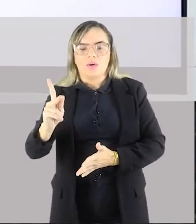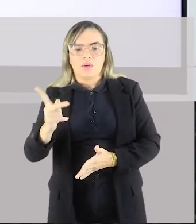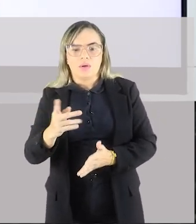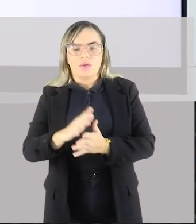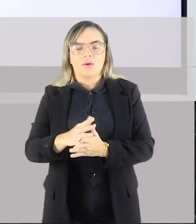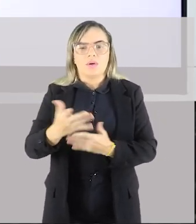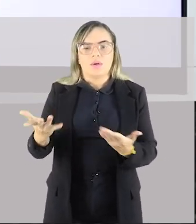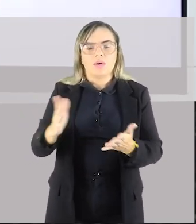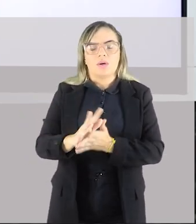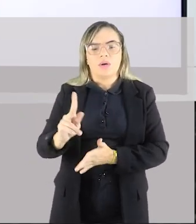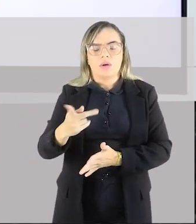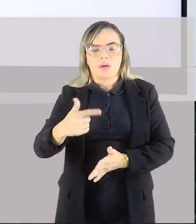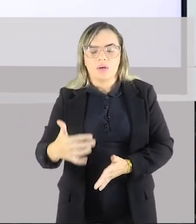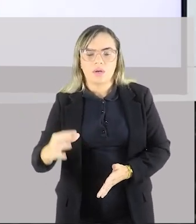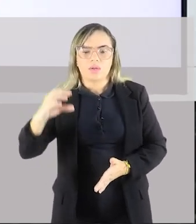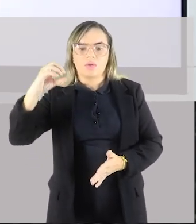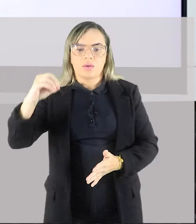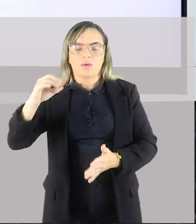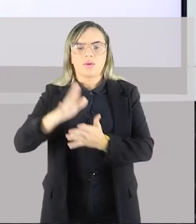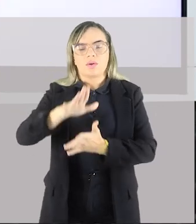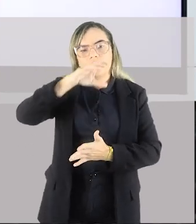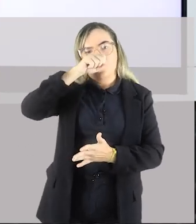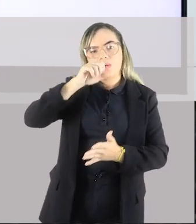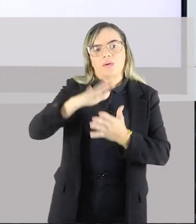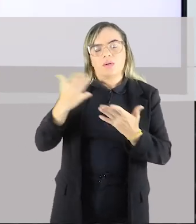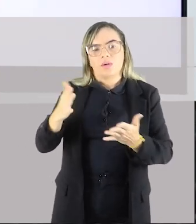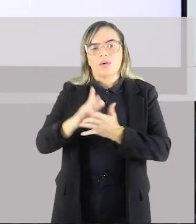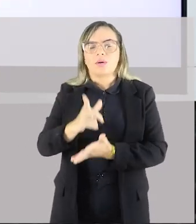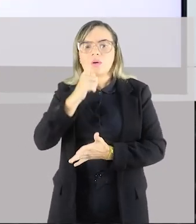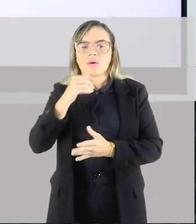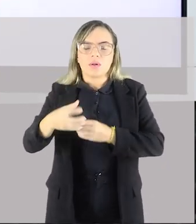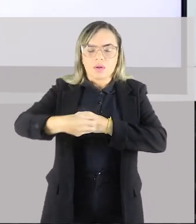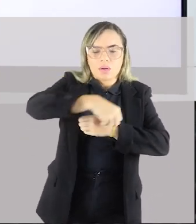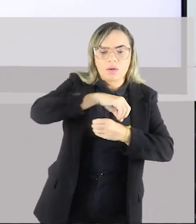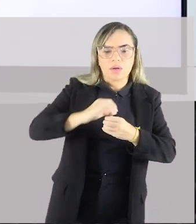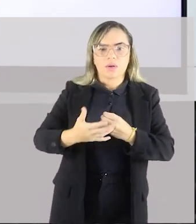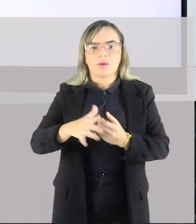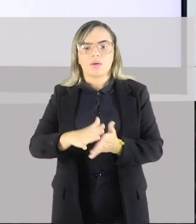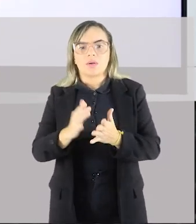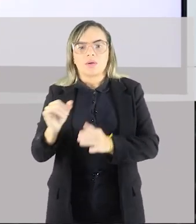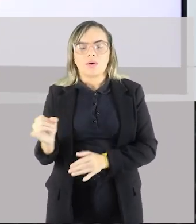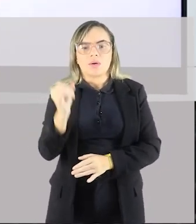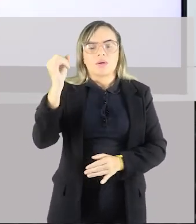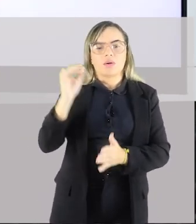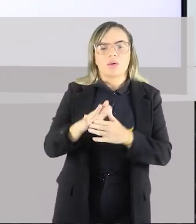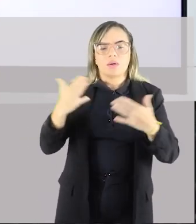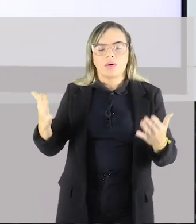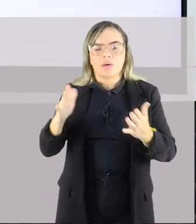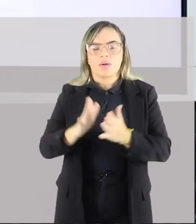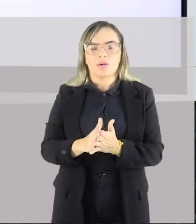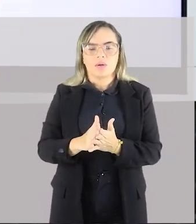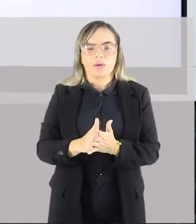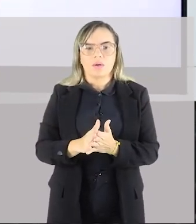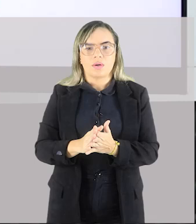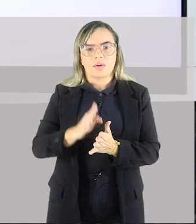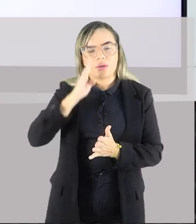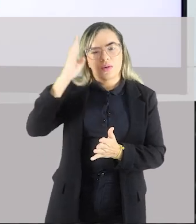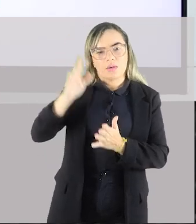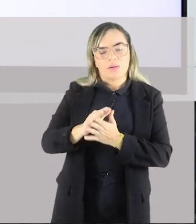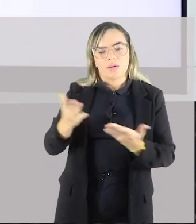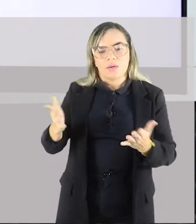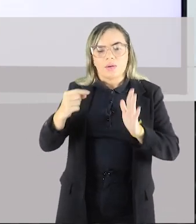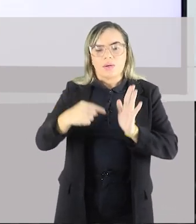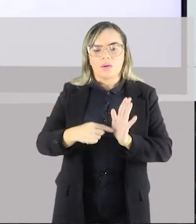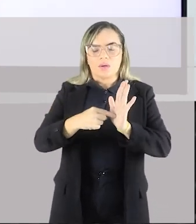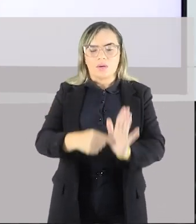né? Então, formei moléculas de água, tá certo? Para além disso, né, também é importante a gente ressaltar que existem ali